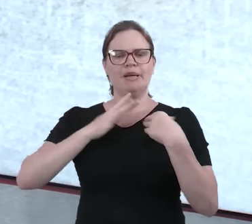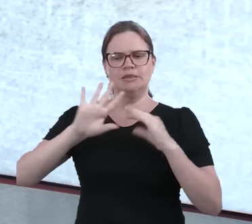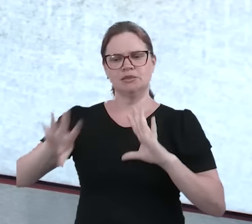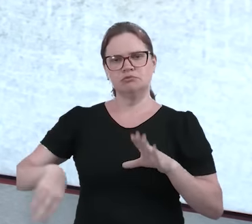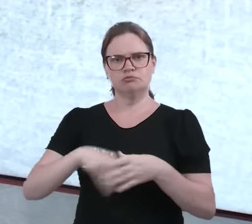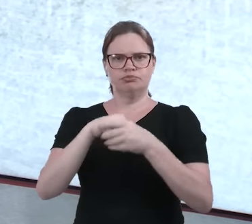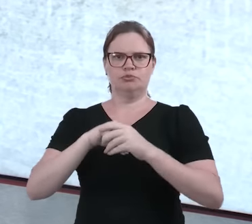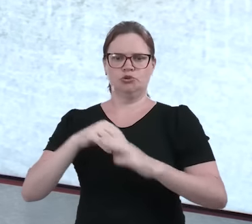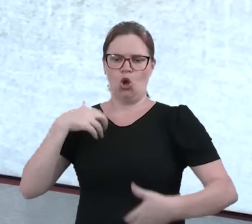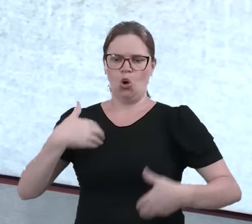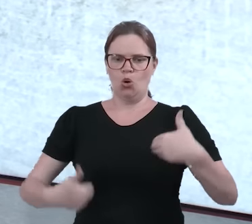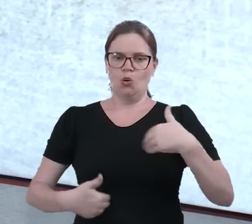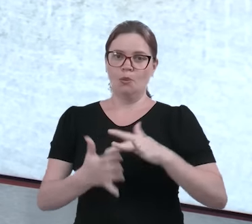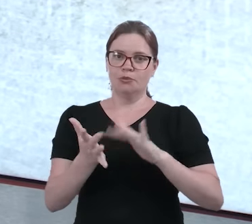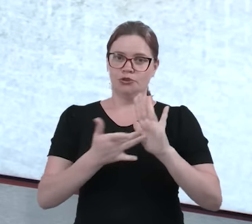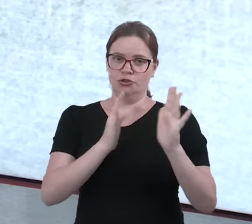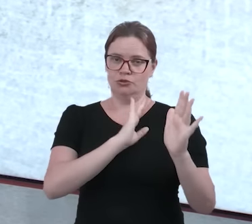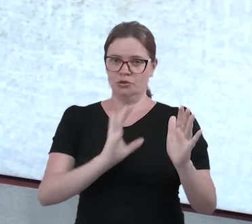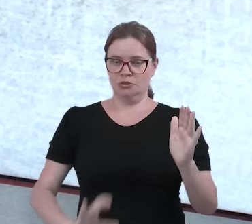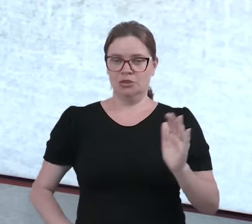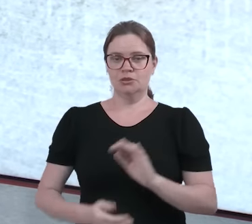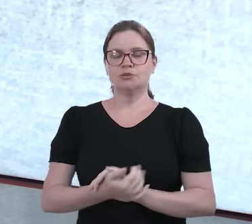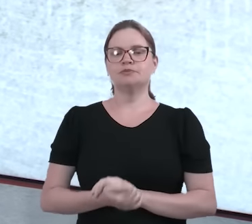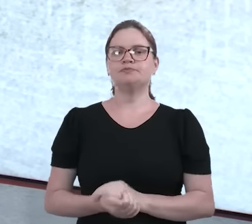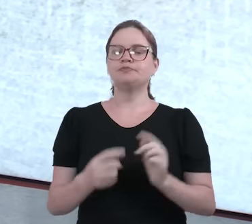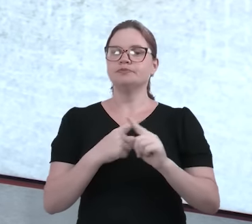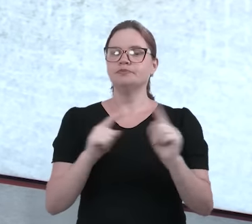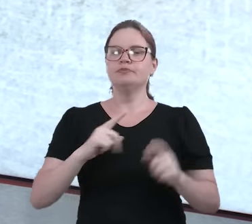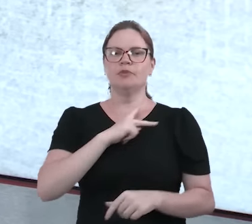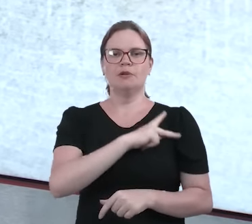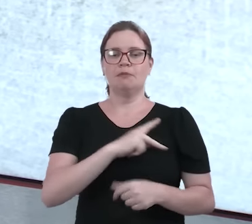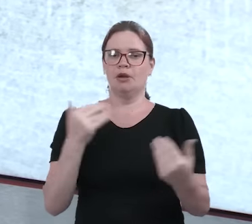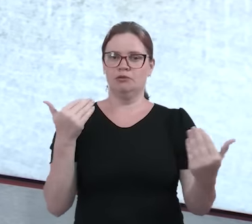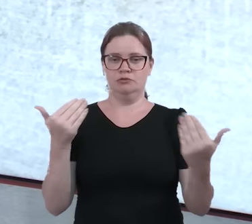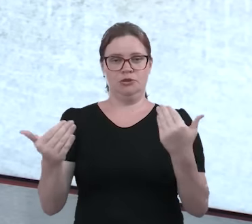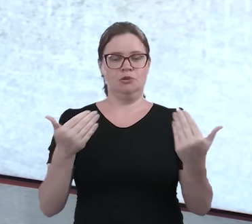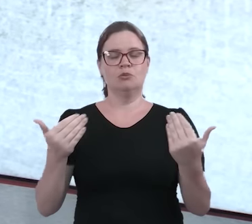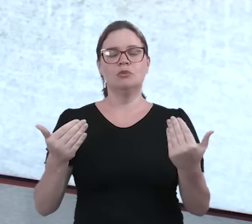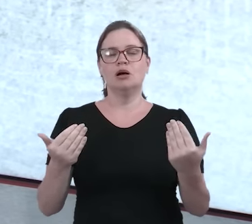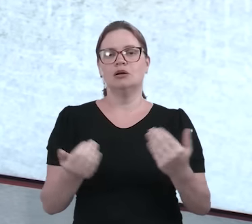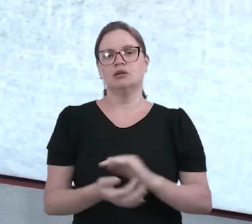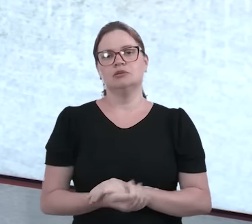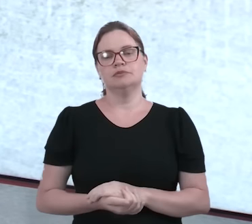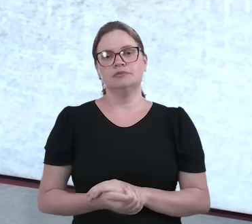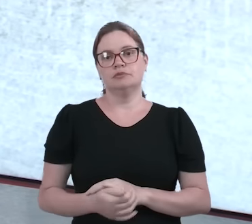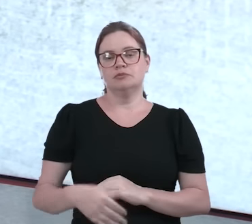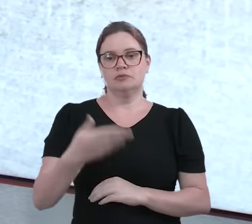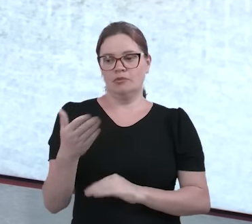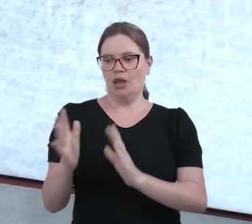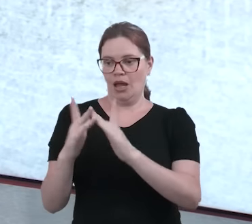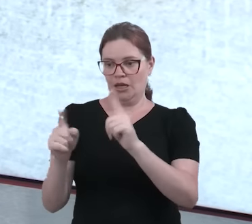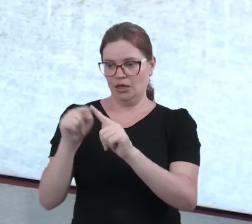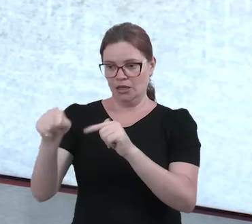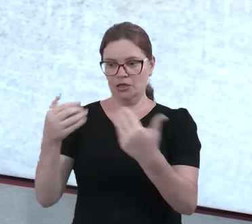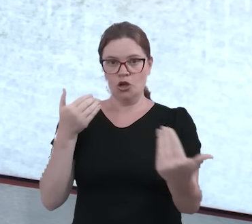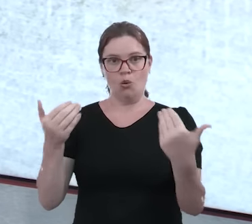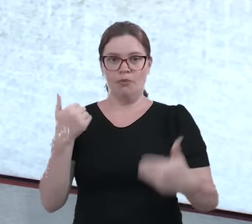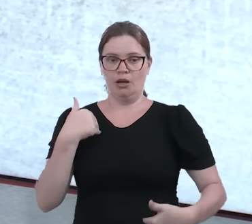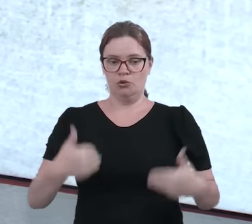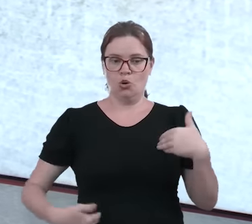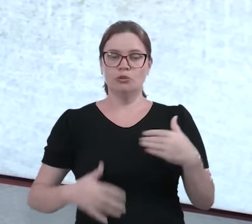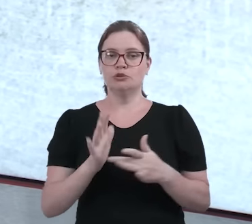o apóstolo Paulo faz essa comparação da igreja como corpo de Cristo, que é